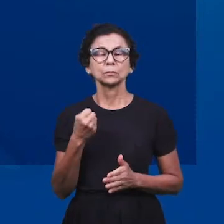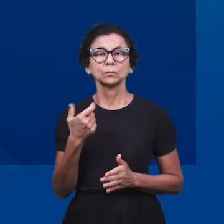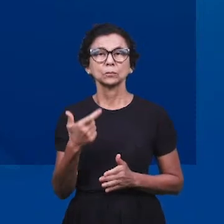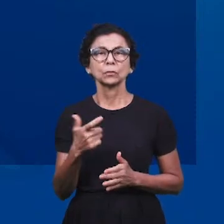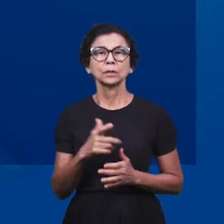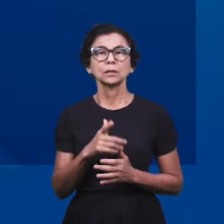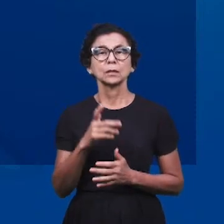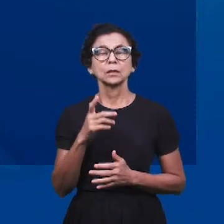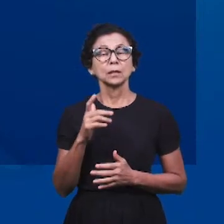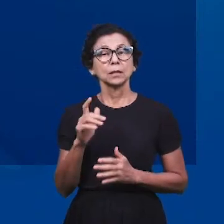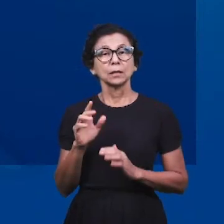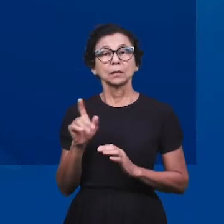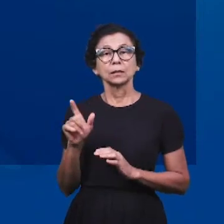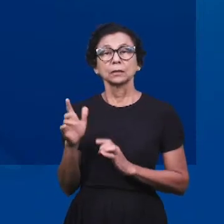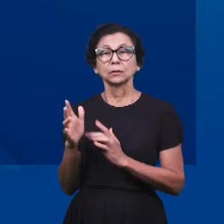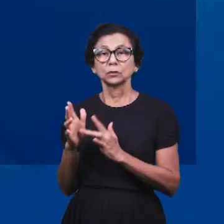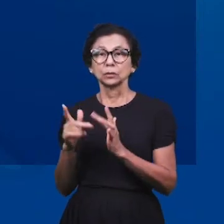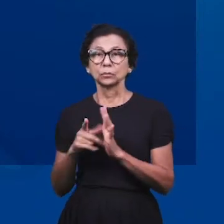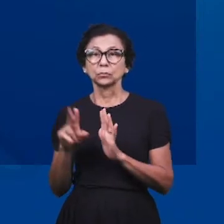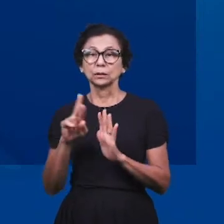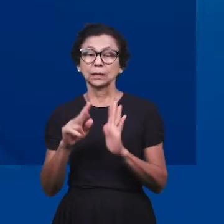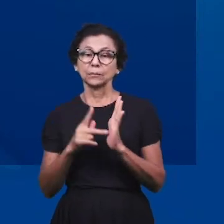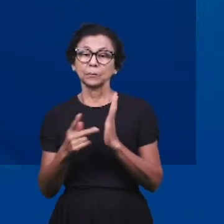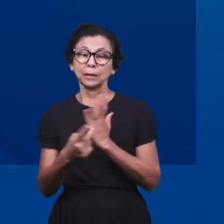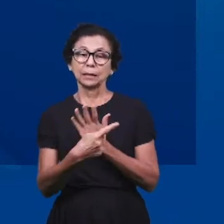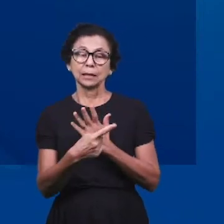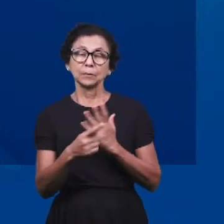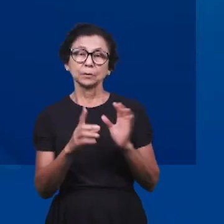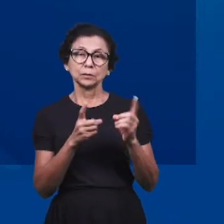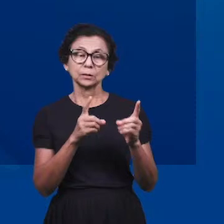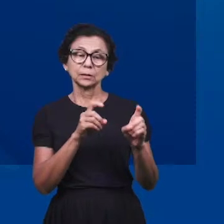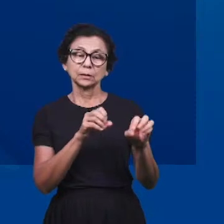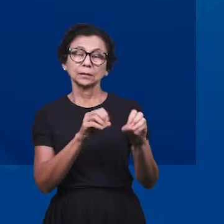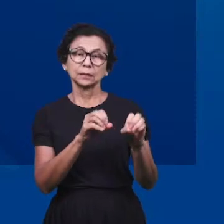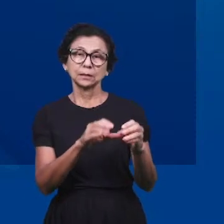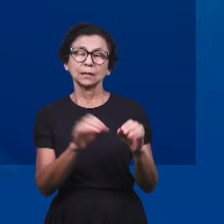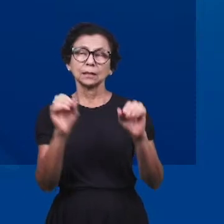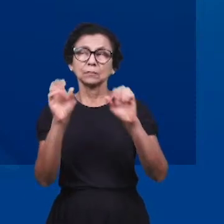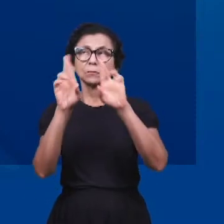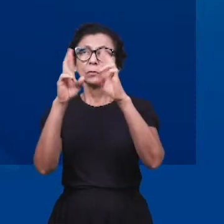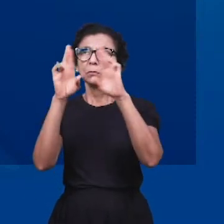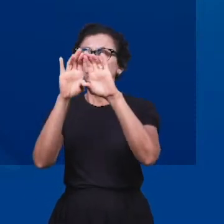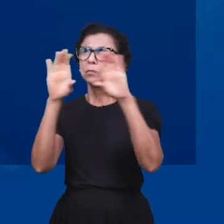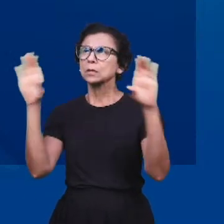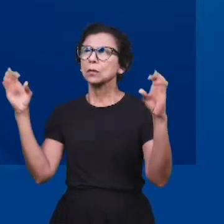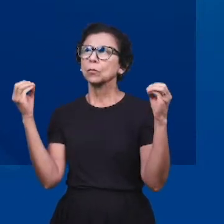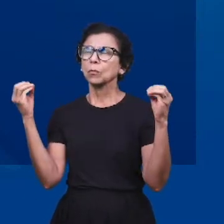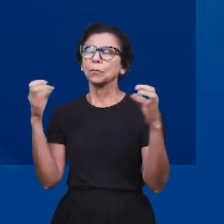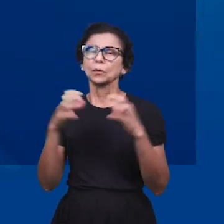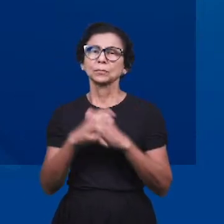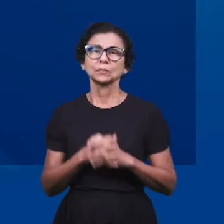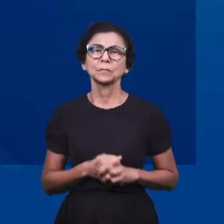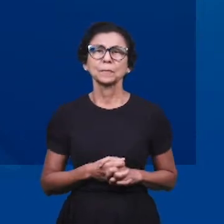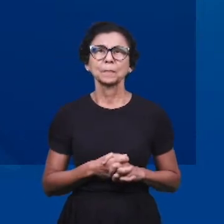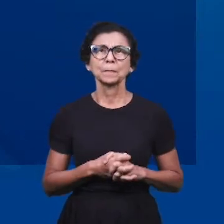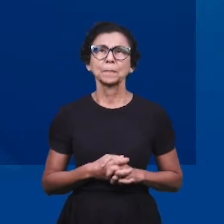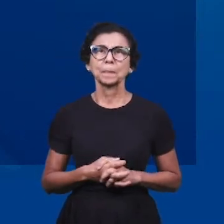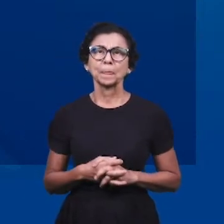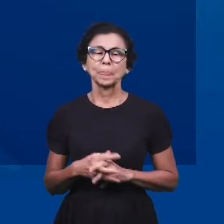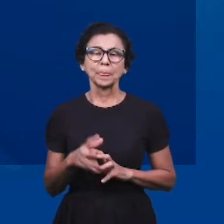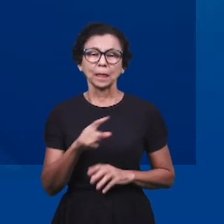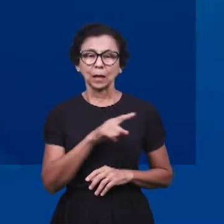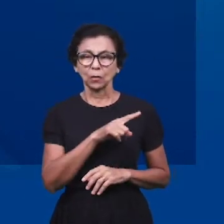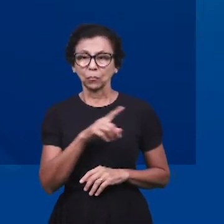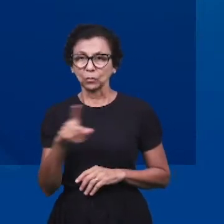aos seus discípulos os mistérios dos reinos dos céus. Em Mateus 13:11, ele respondendo disse-lhes: porque a vós é dado conhecer